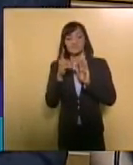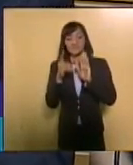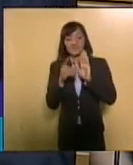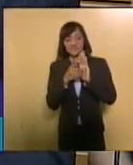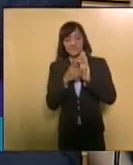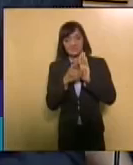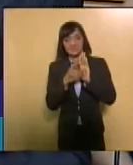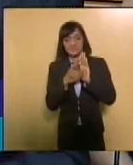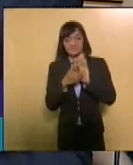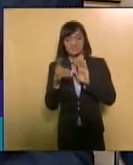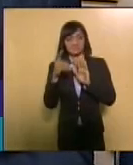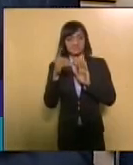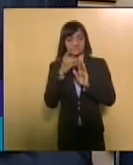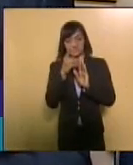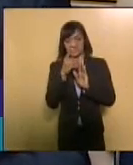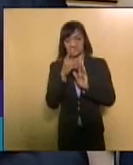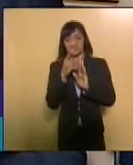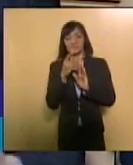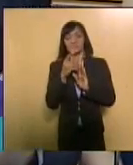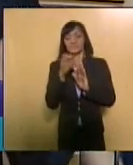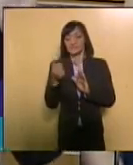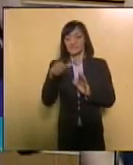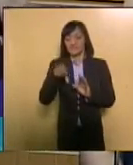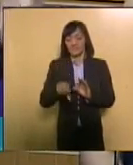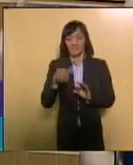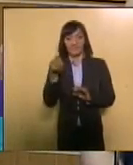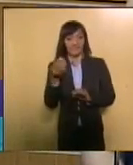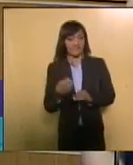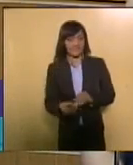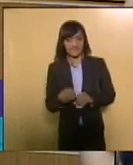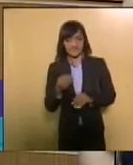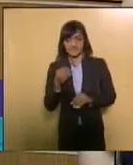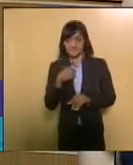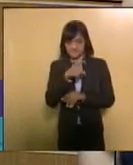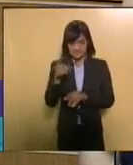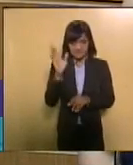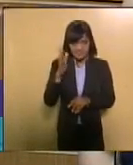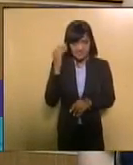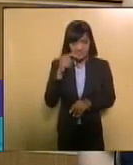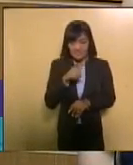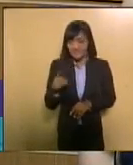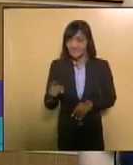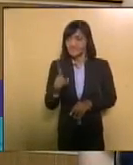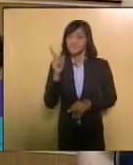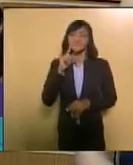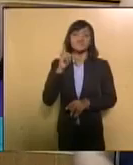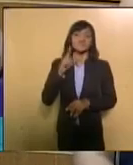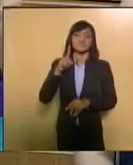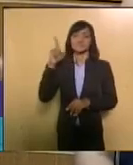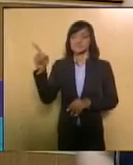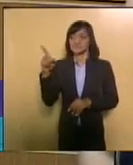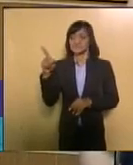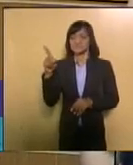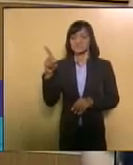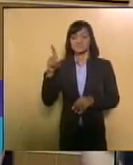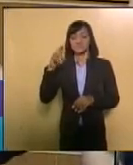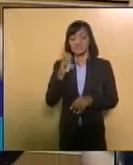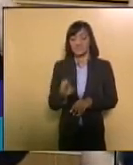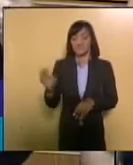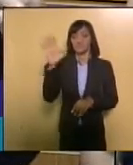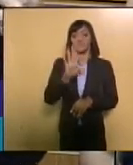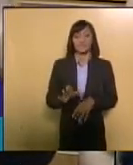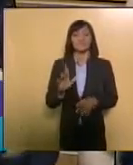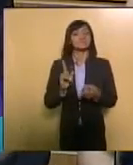termos de pensar o trabalho de polícia porque não sei se vocês sabem mas tanto nos Estados Unidos Quanto em vários países da Europa